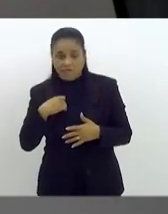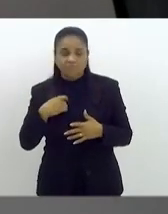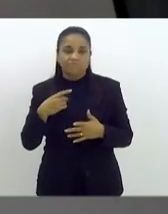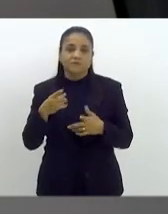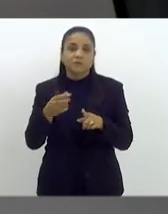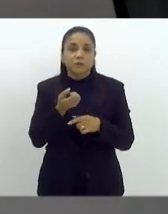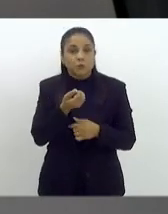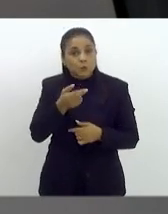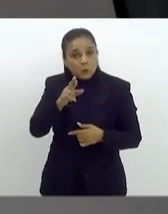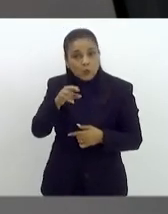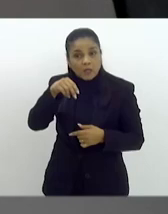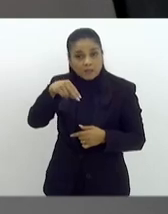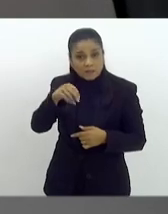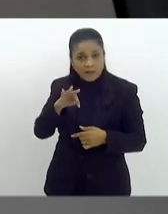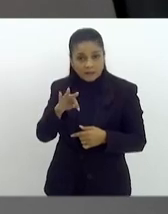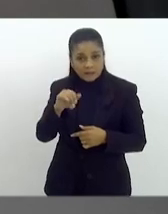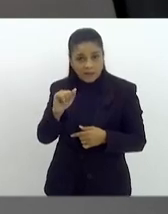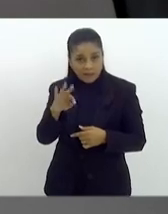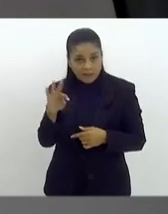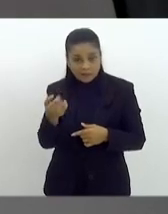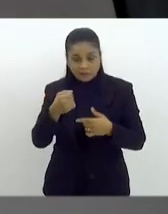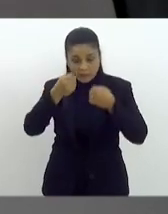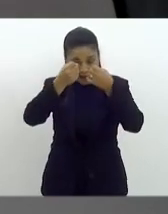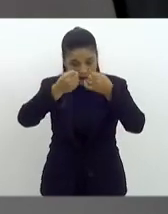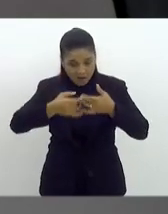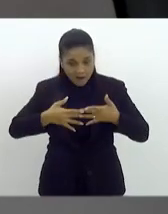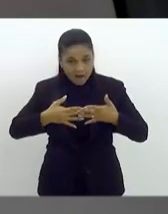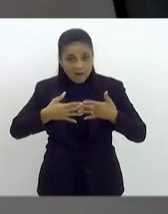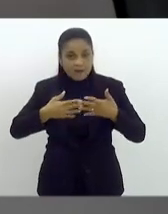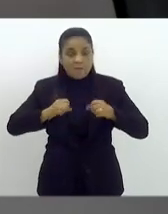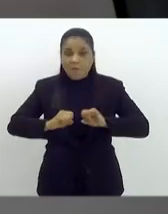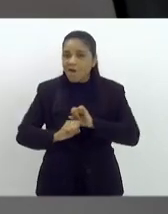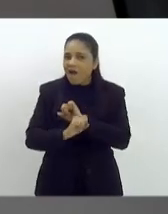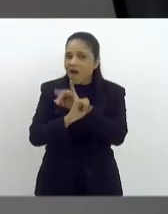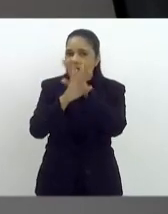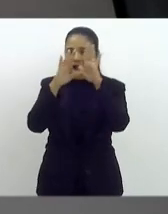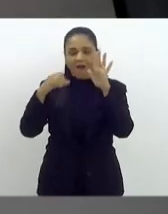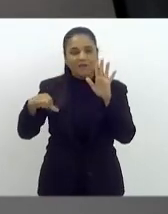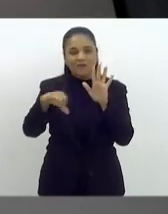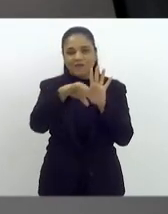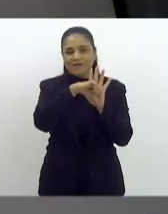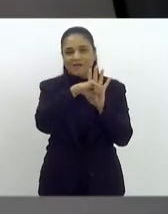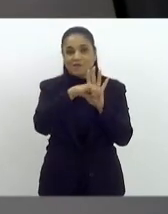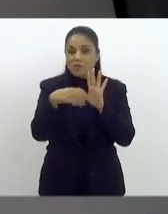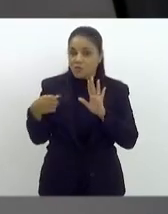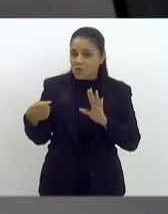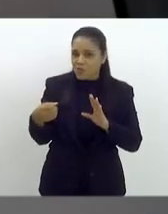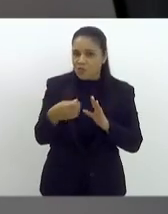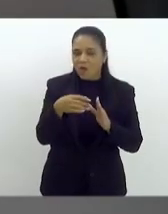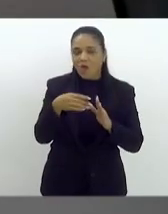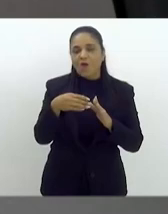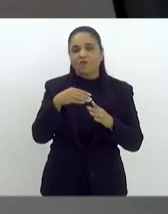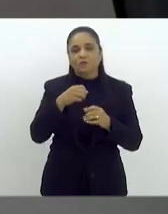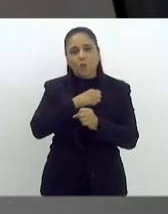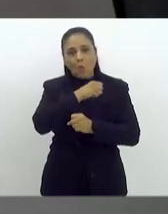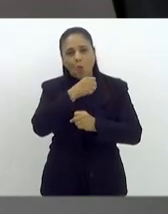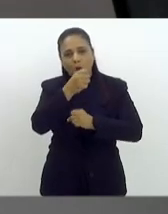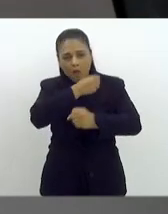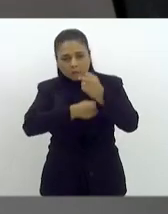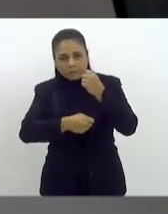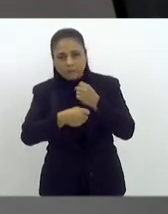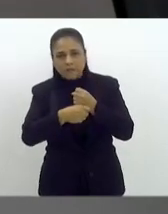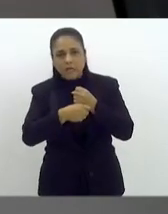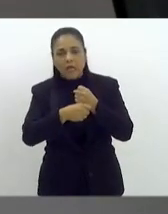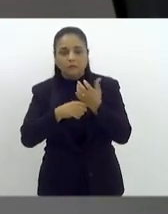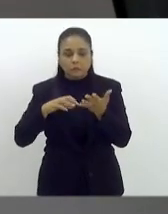trouxe a definição muito clara né dos crimes crimes também crimes novos que entraram no ano passado né nos